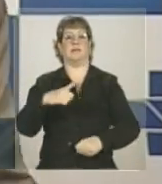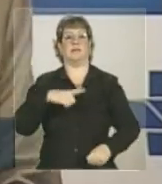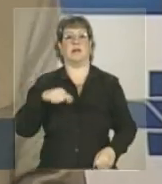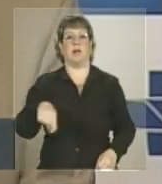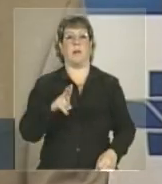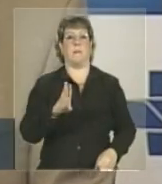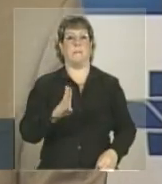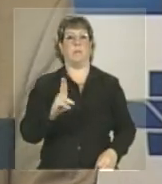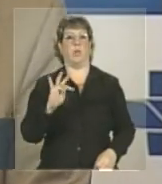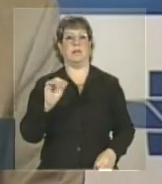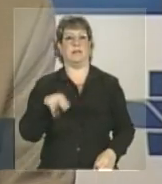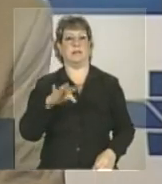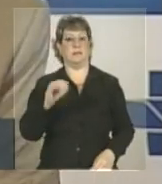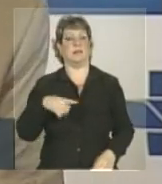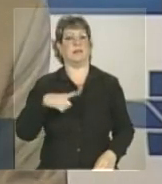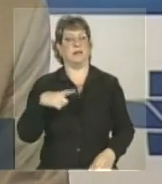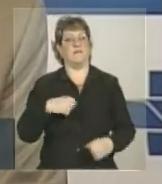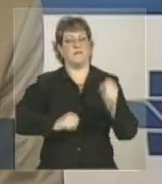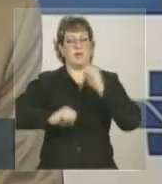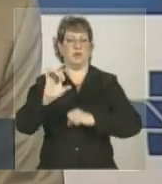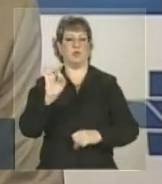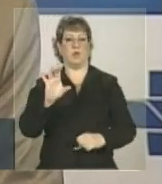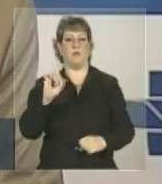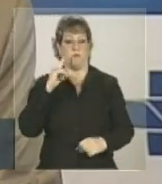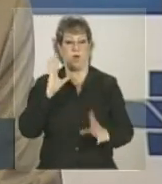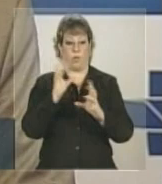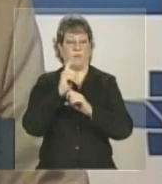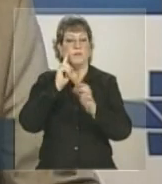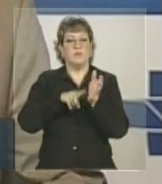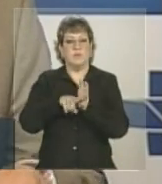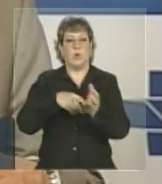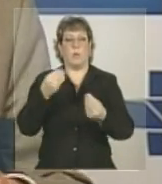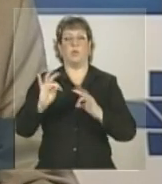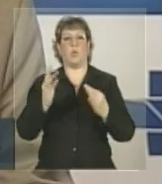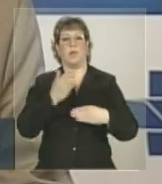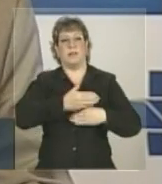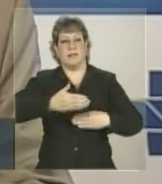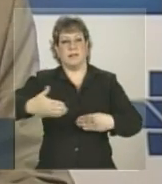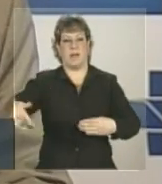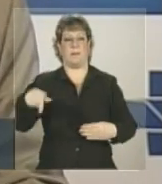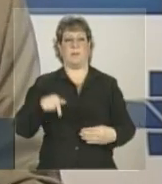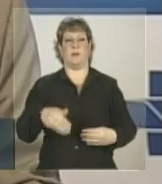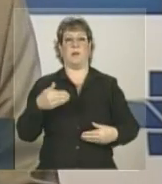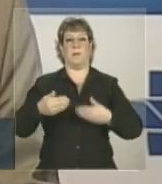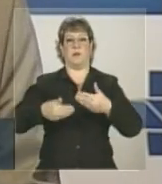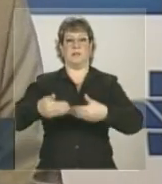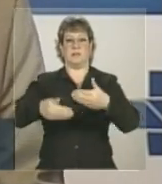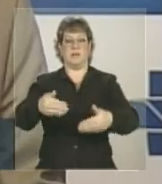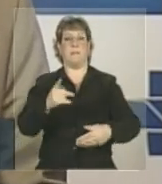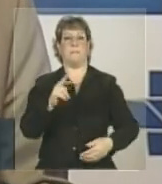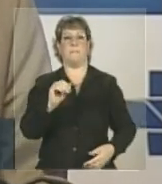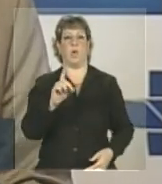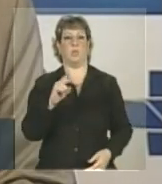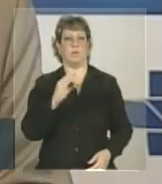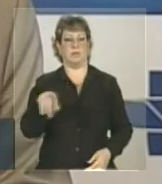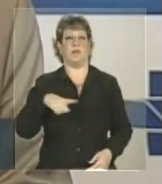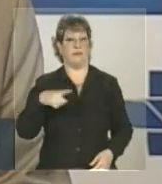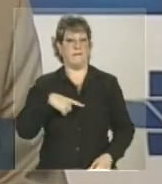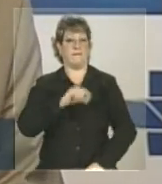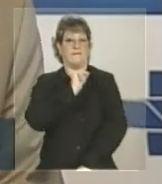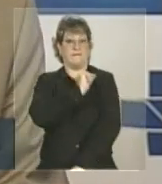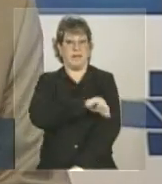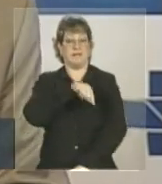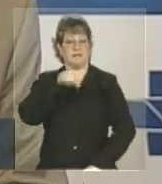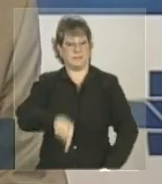fabricando totalmente sozinho, né, ele já domina agora todas as etapas do processo de produção. A vacina